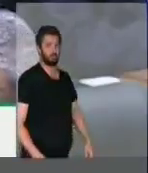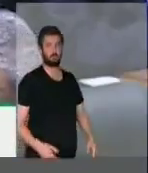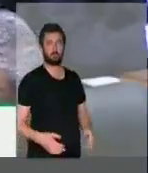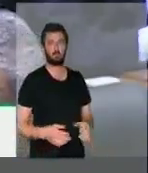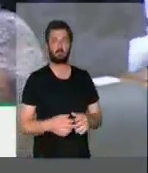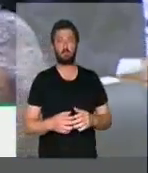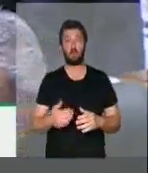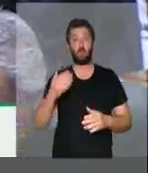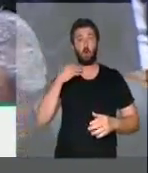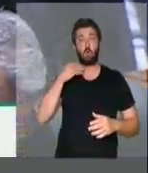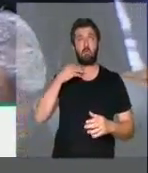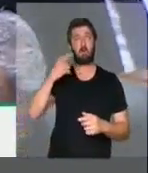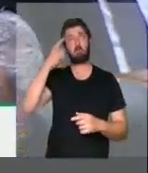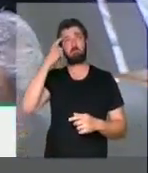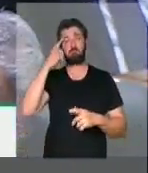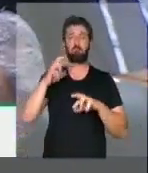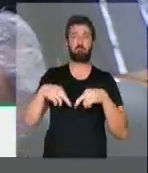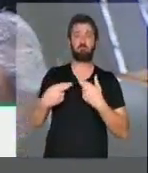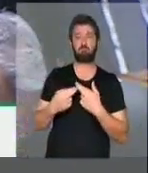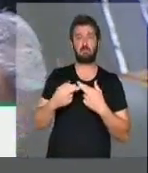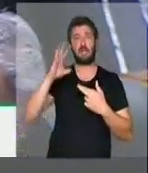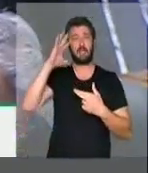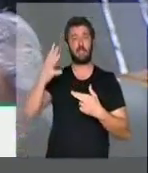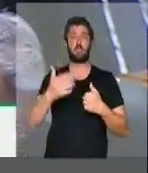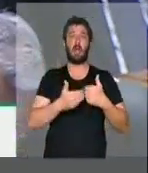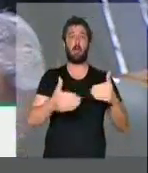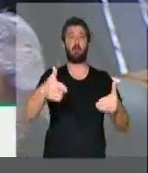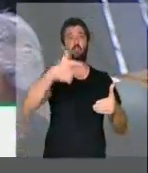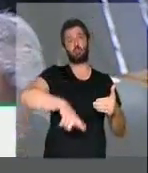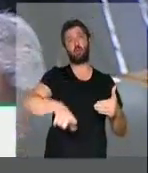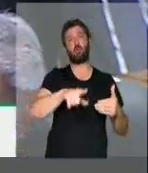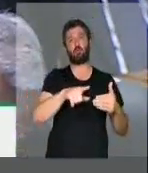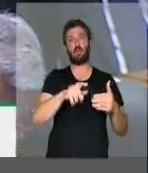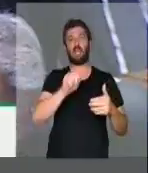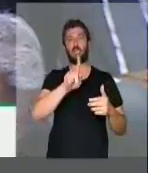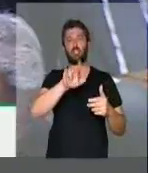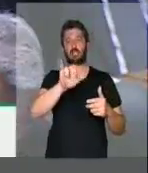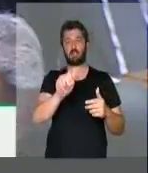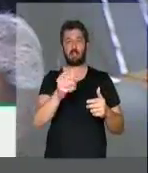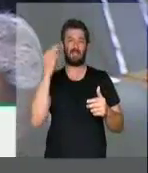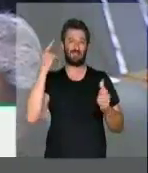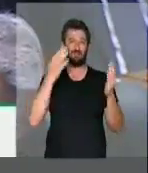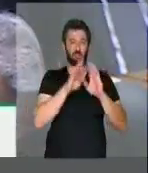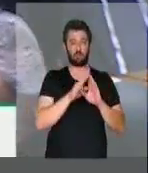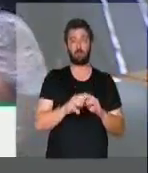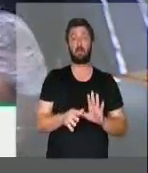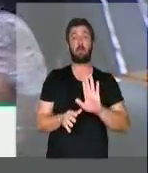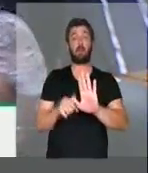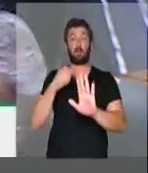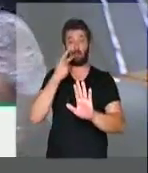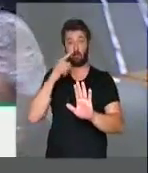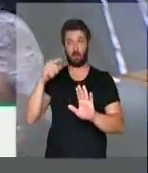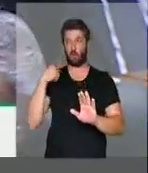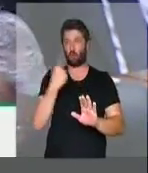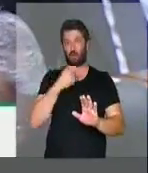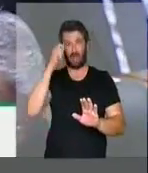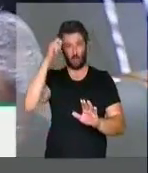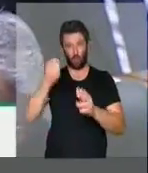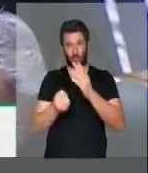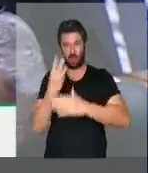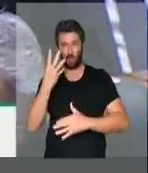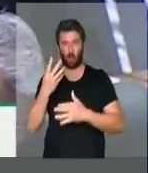reabertura dessas agências. Mas eu queria aqui dizer que tramita nesta casa, já tem um requerimento de urgência, um projeto de lei da nossa